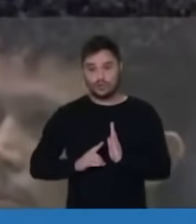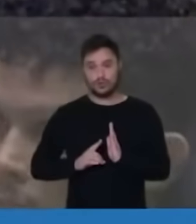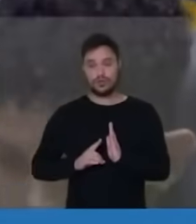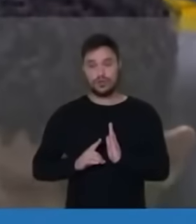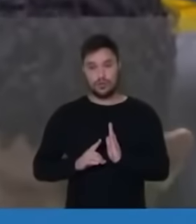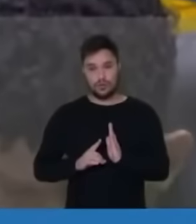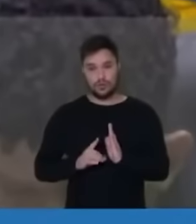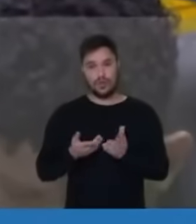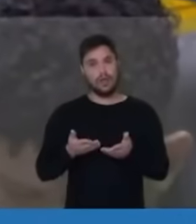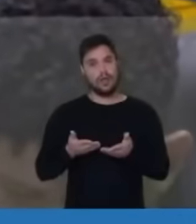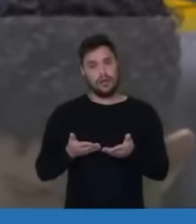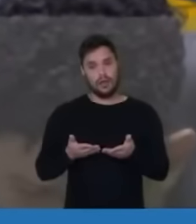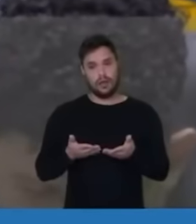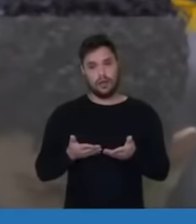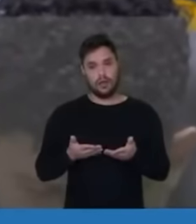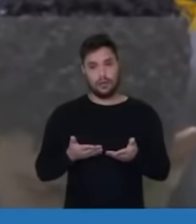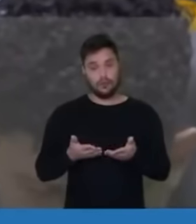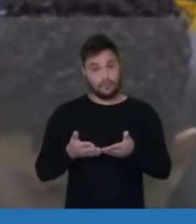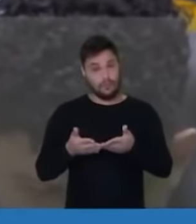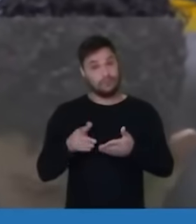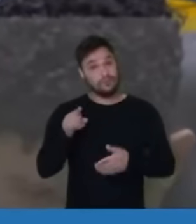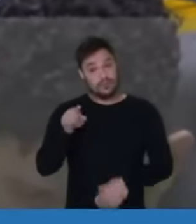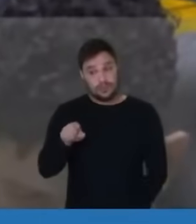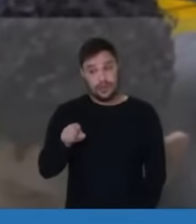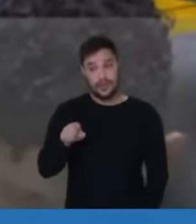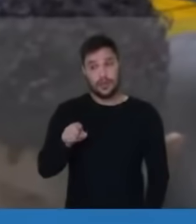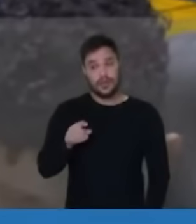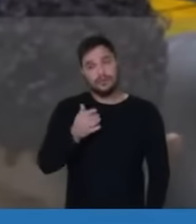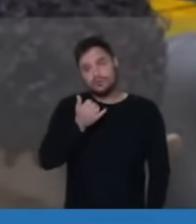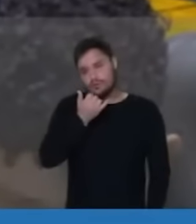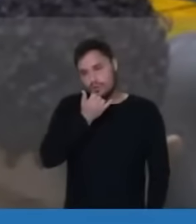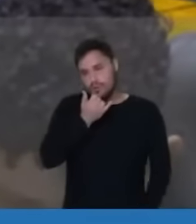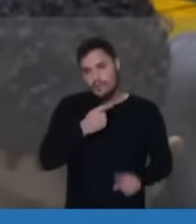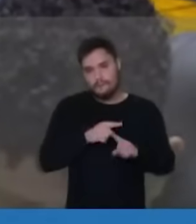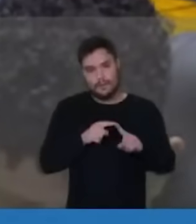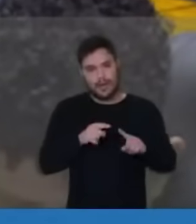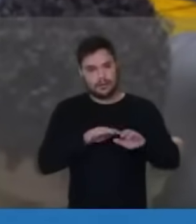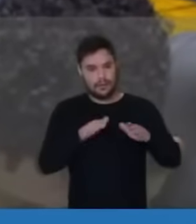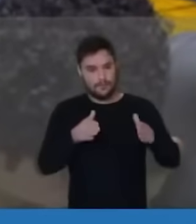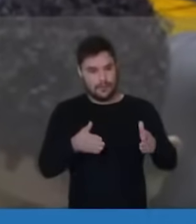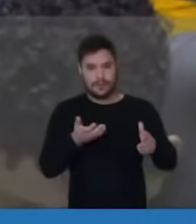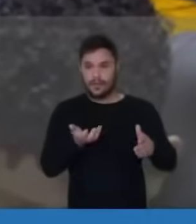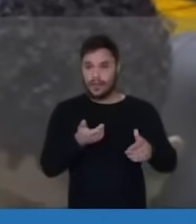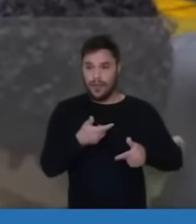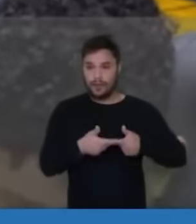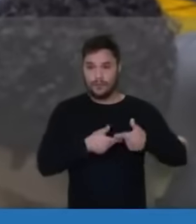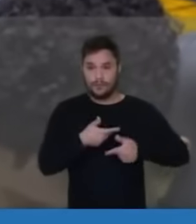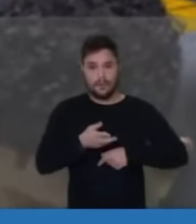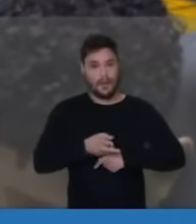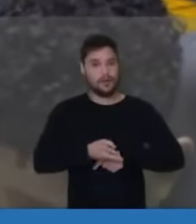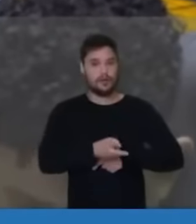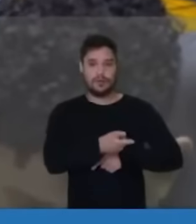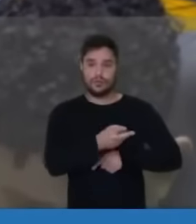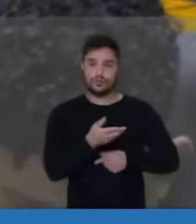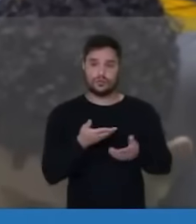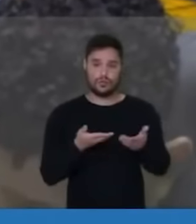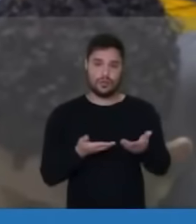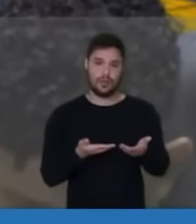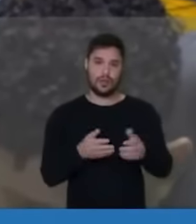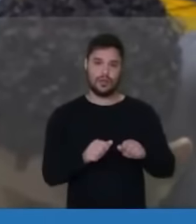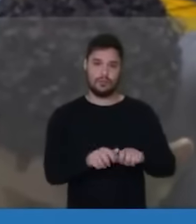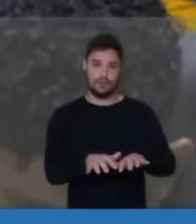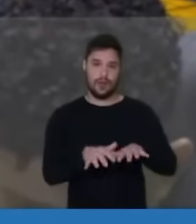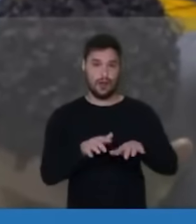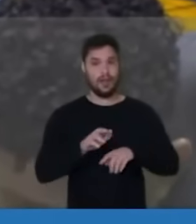palavra gentilmente. Vossa Excelência, me desculpe, entendeu? Mas a mesa quer fazer com que o trabalho aconteça aqui nesse plenário. Então não se